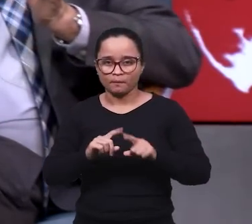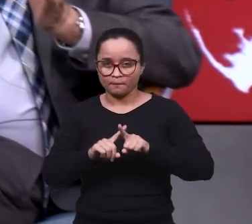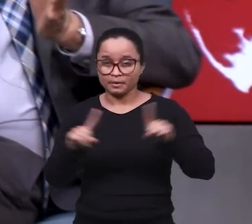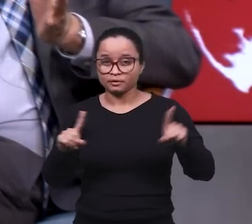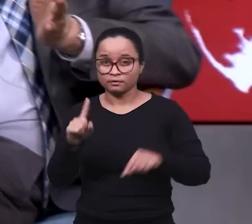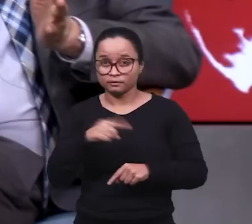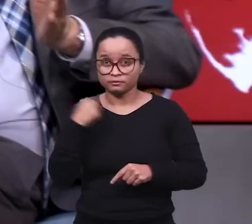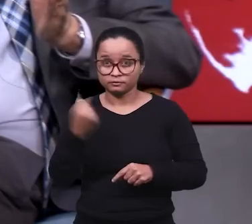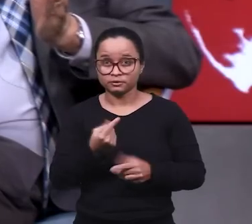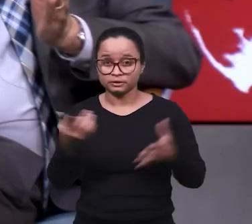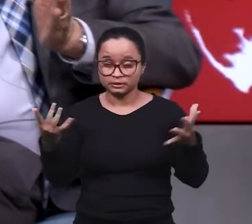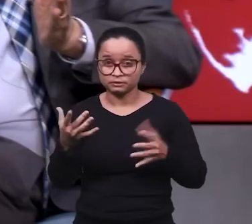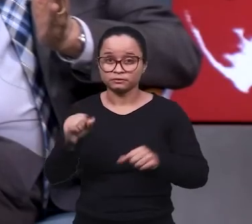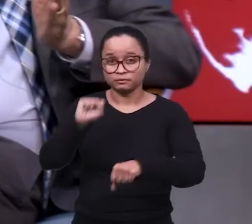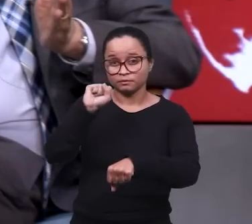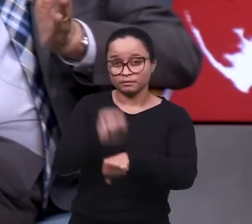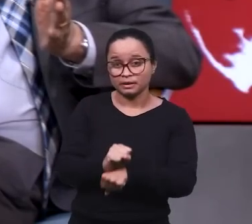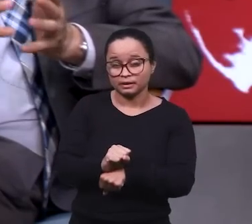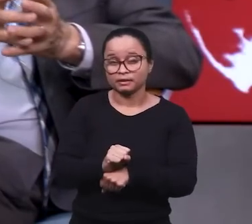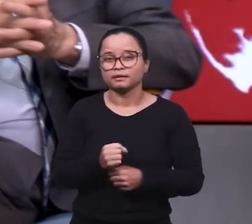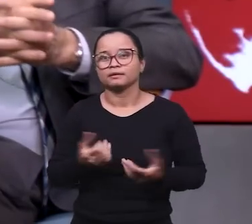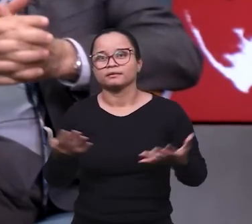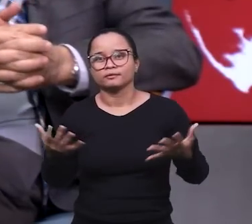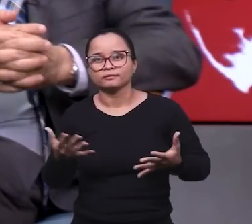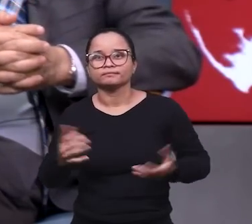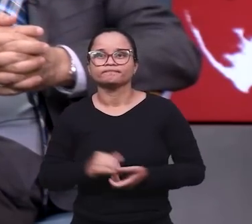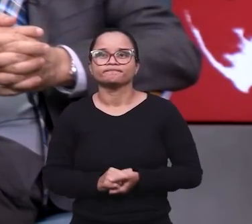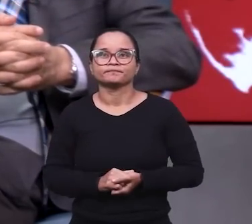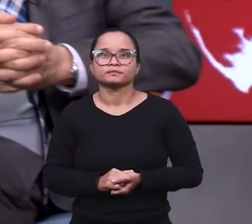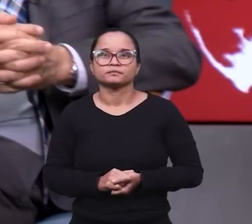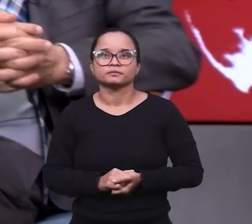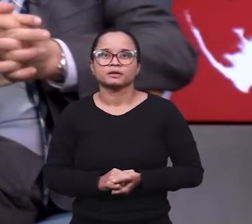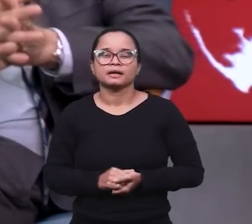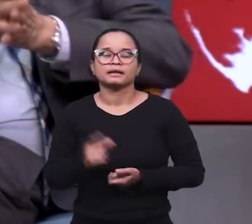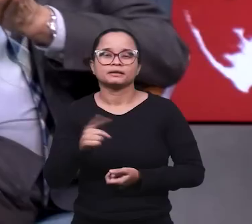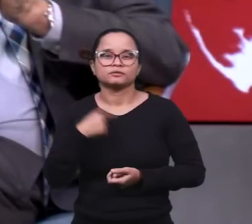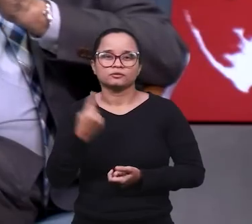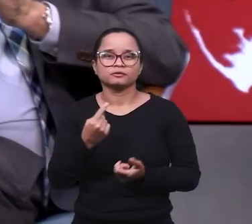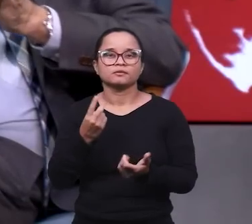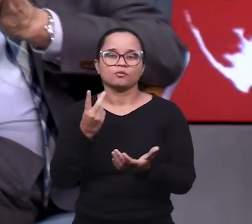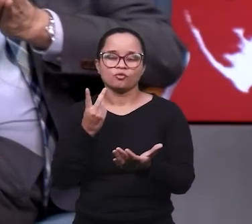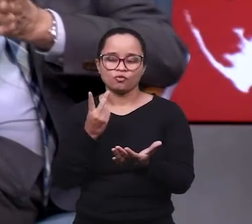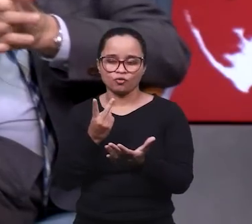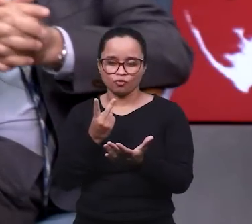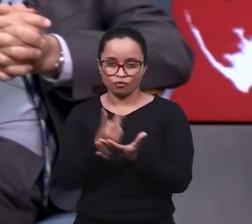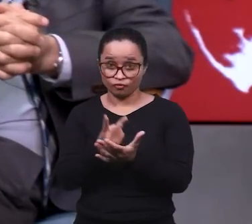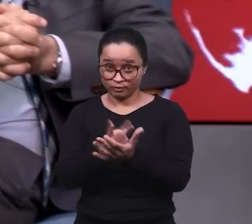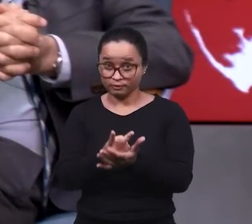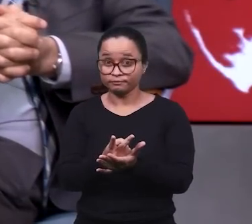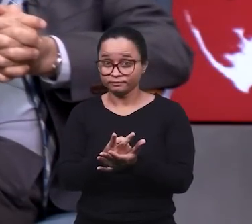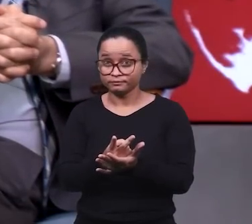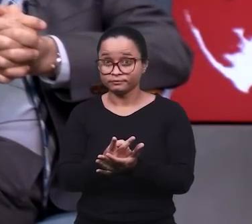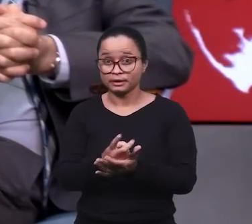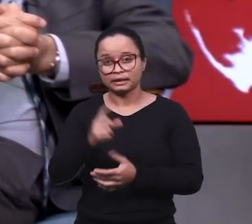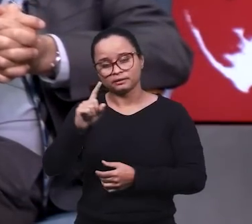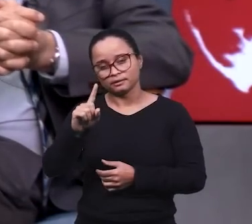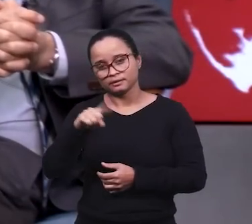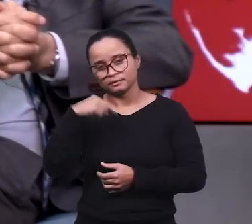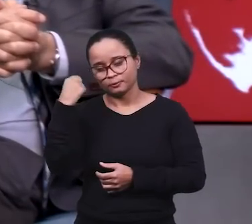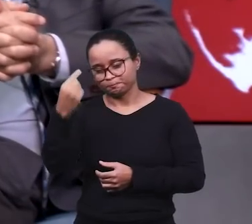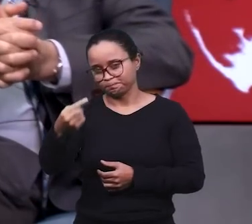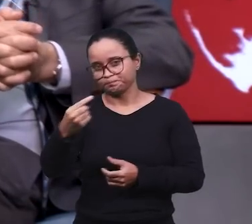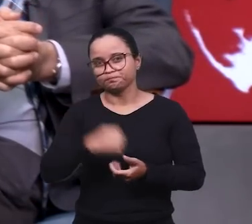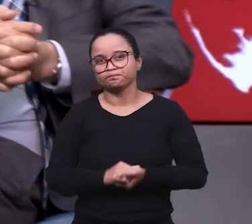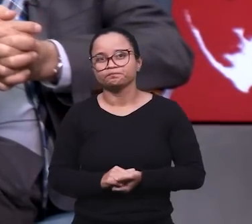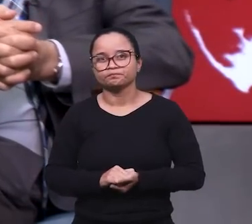Mas nós vamos parar hoje por aqui e nós vamos continuar no